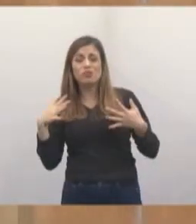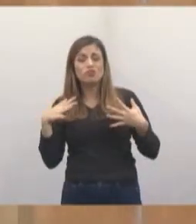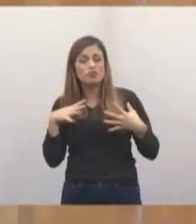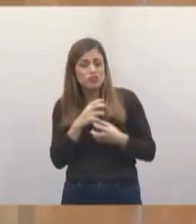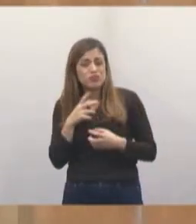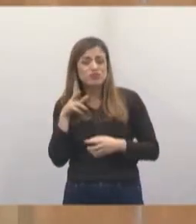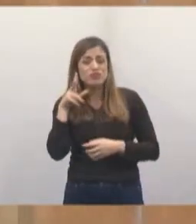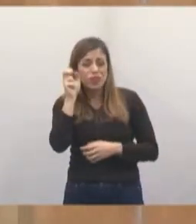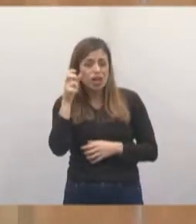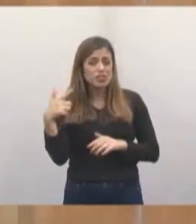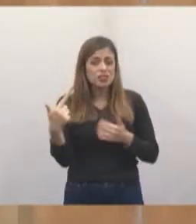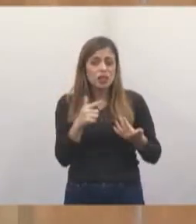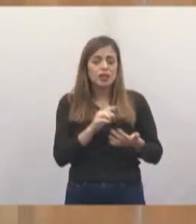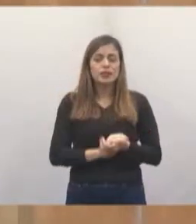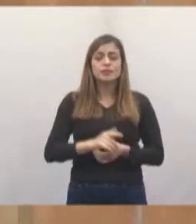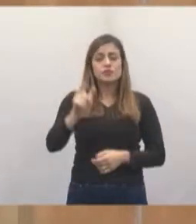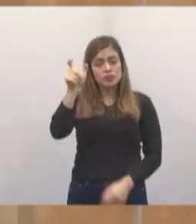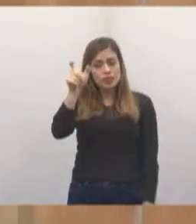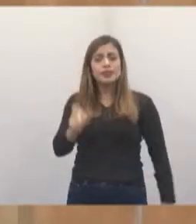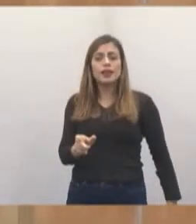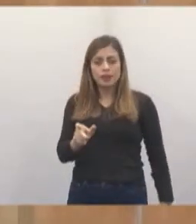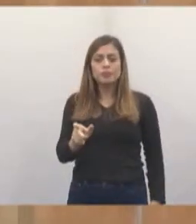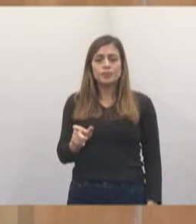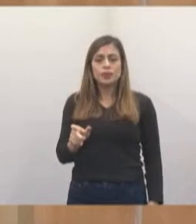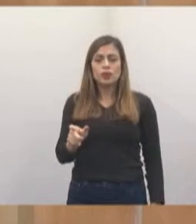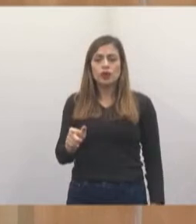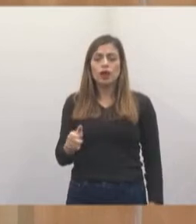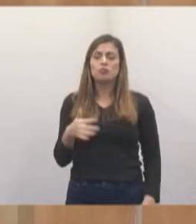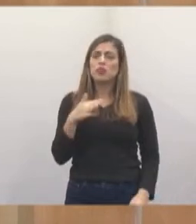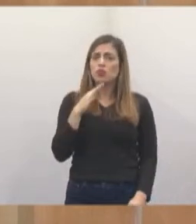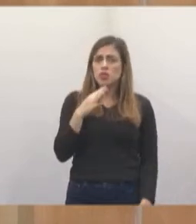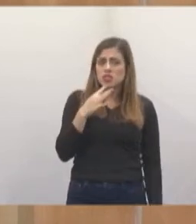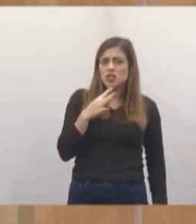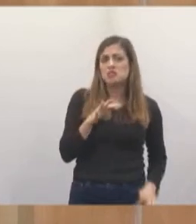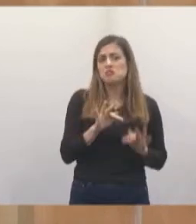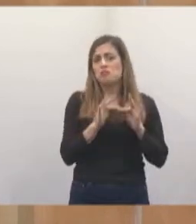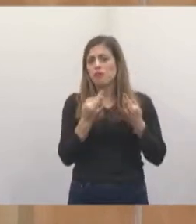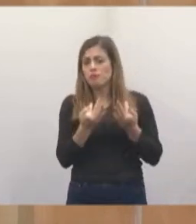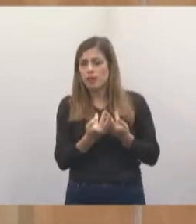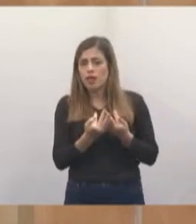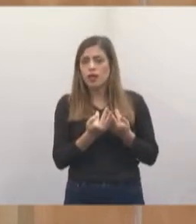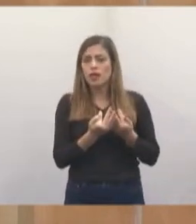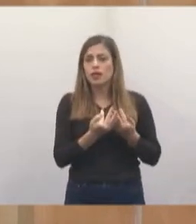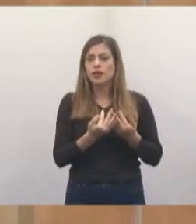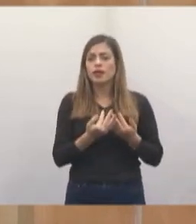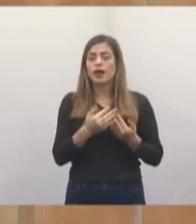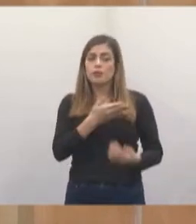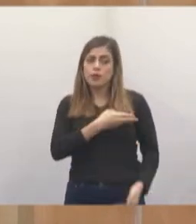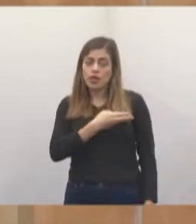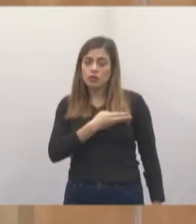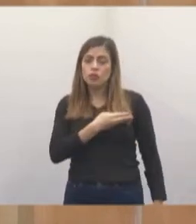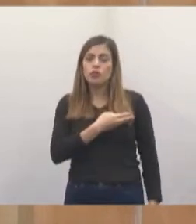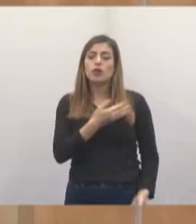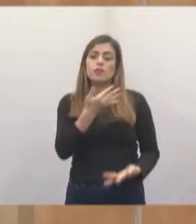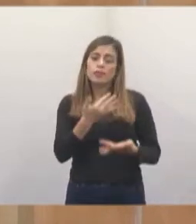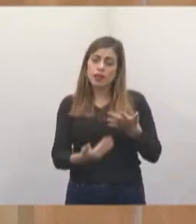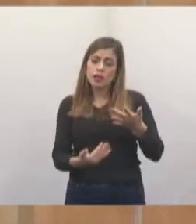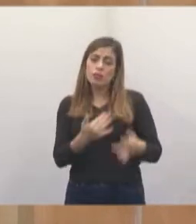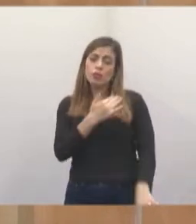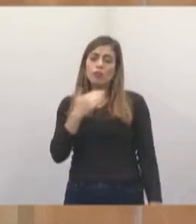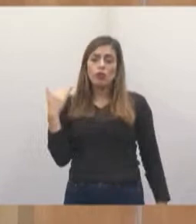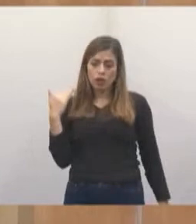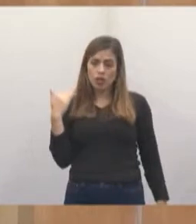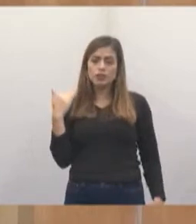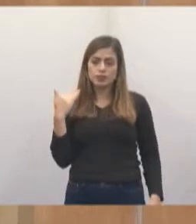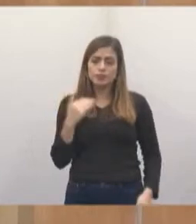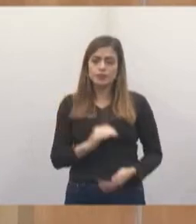algum conhecido ou algum parente que não teve que passar por um tratamento de câncer ou que tenha perdido um ente querido? Então, eu gostaria sim,